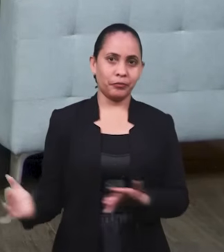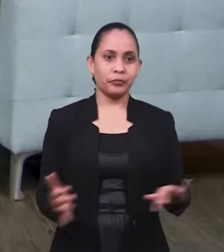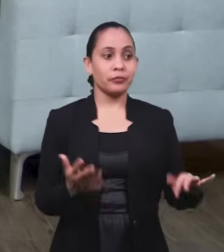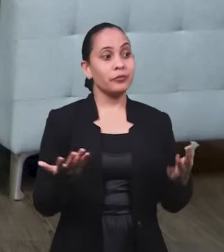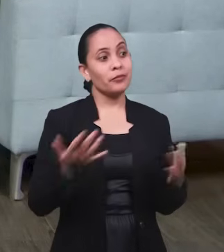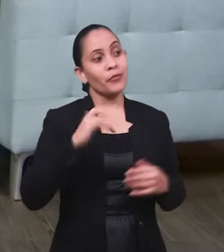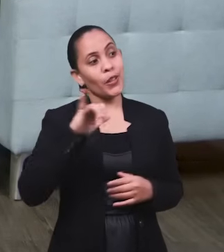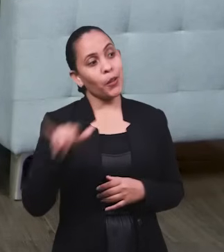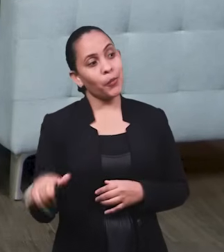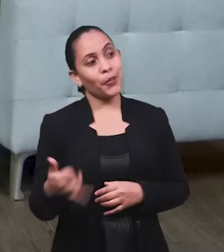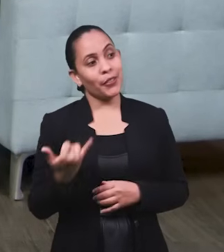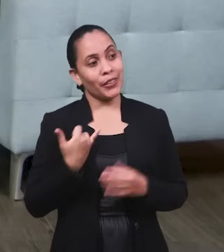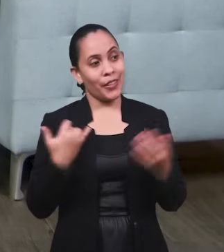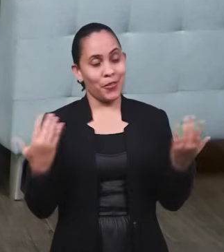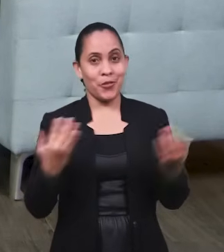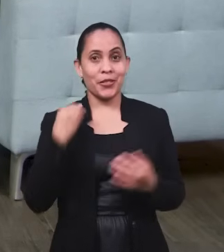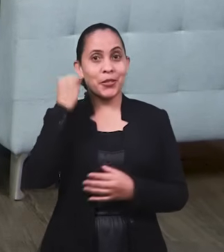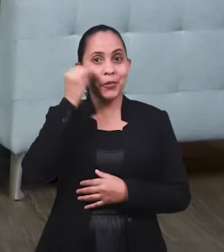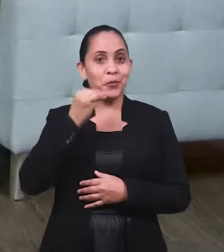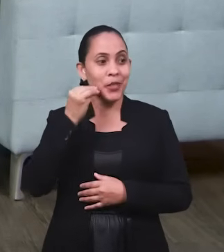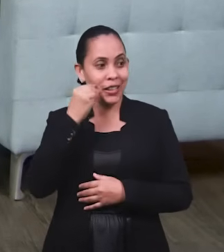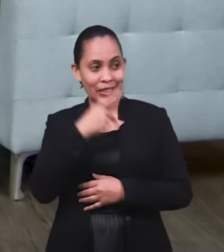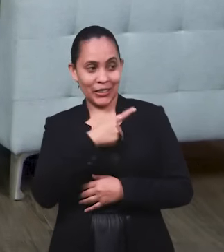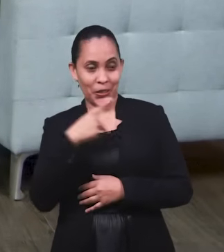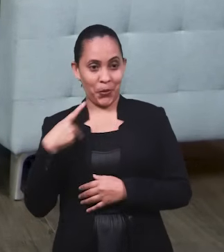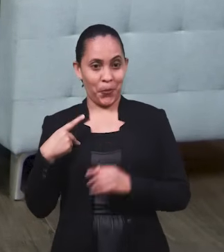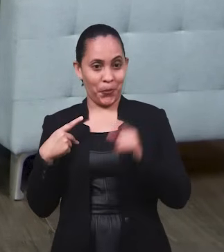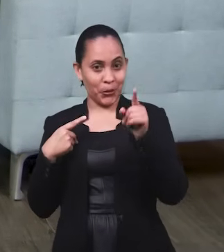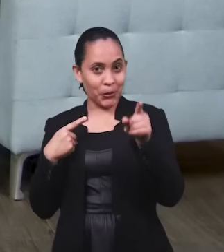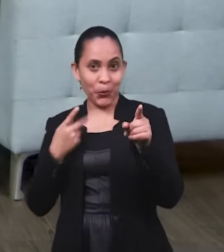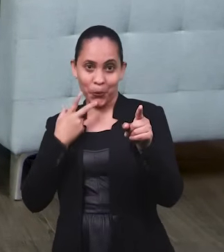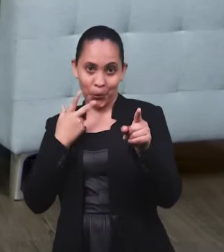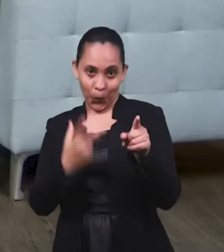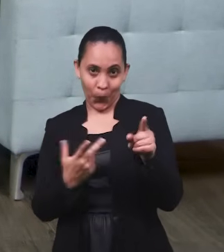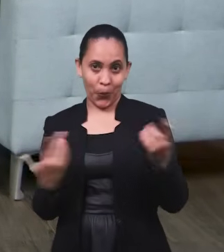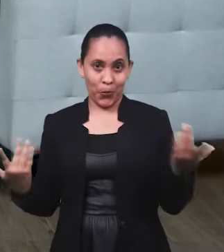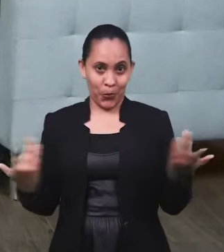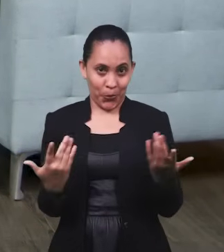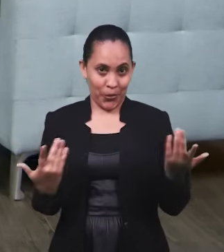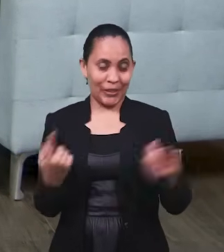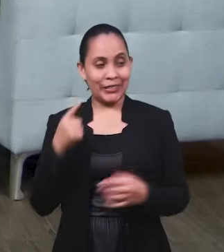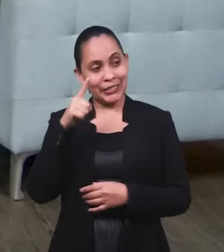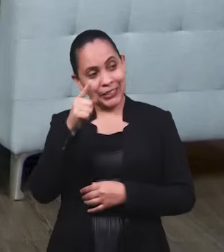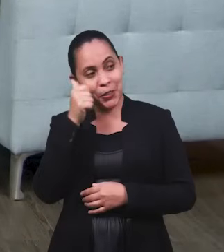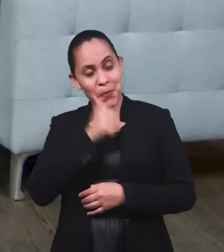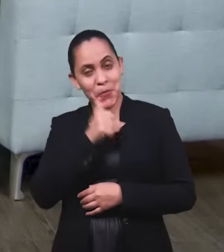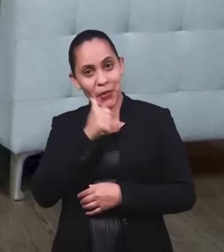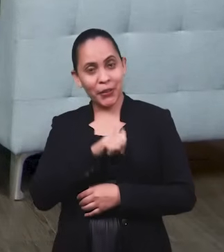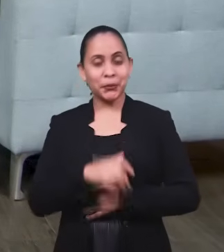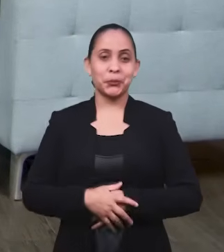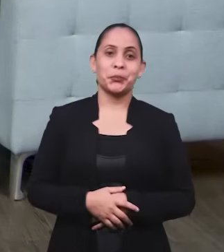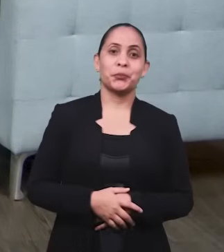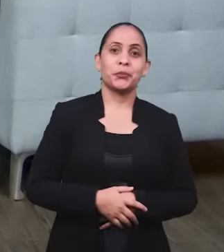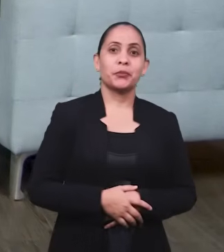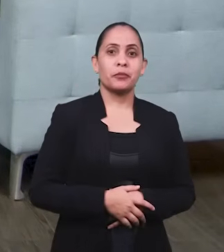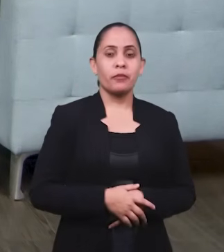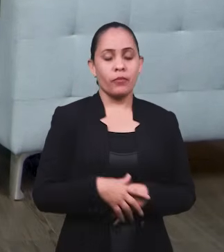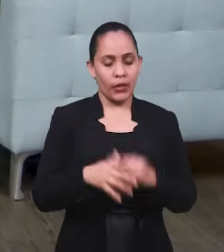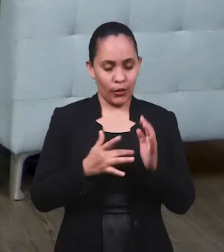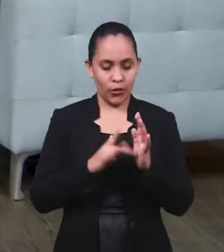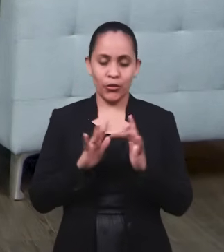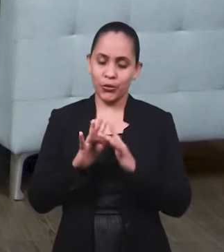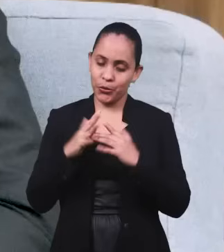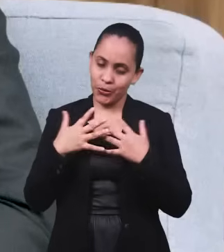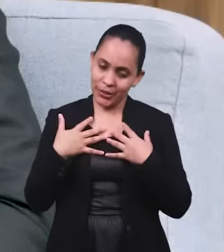até aproveitar aqui a experiência do pastor Ronieri aqui, contando a respeito dessa irmã, né, que se